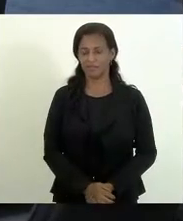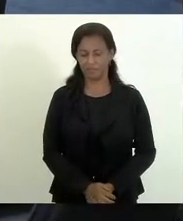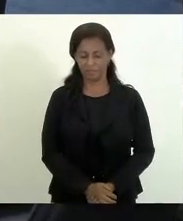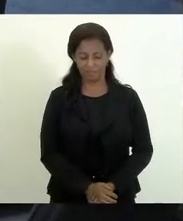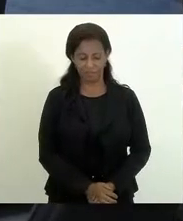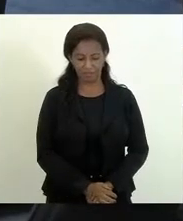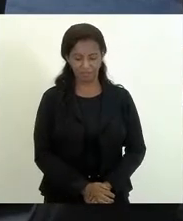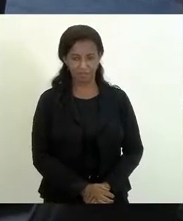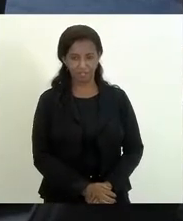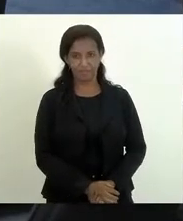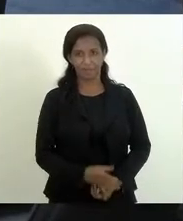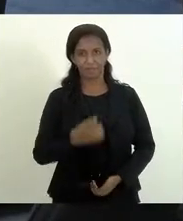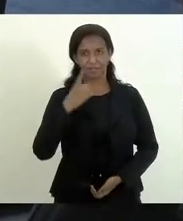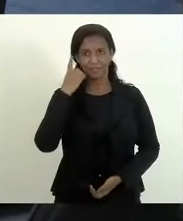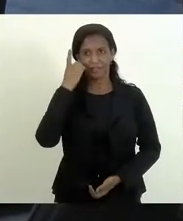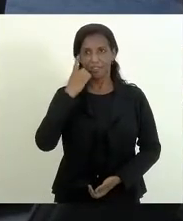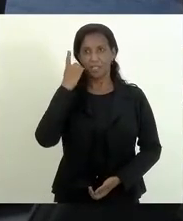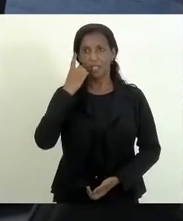Deputado.